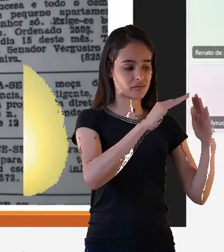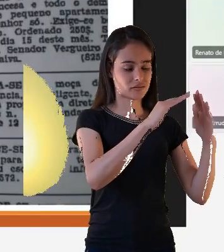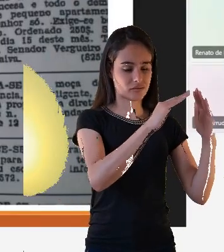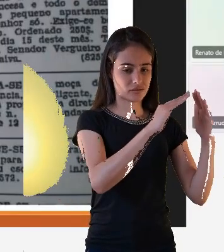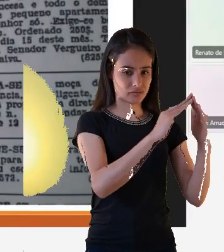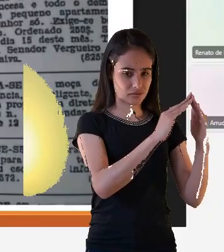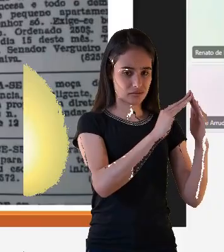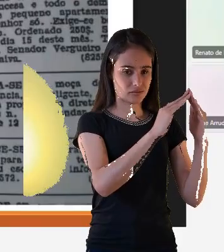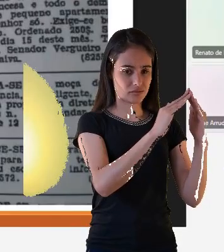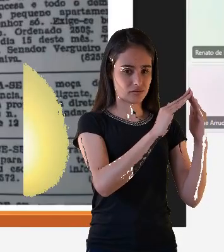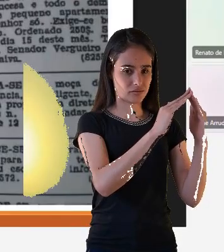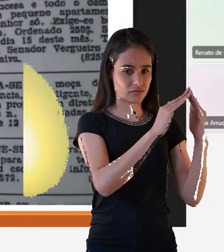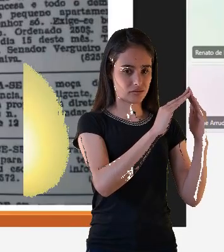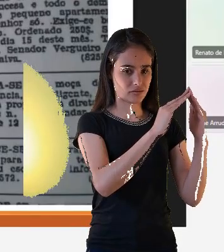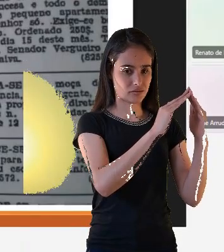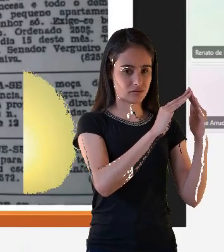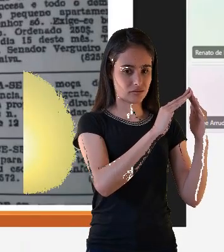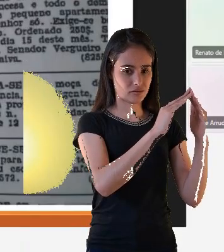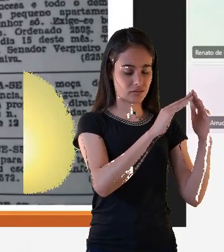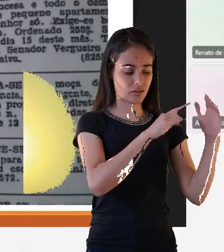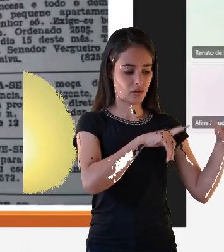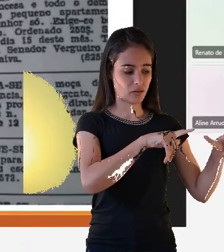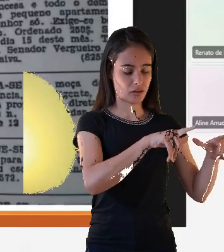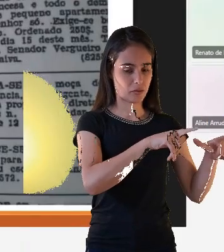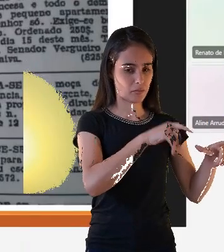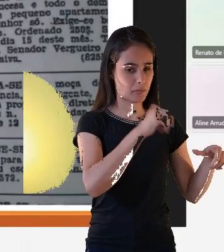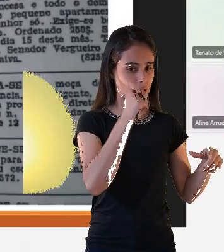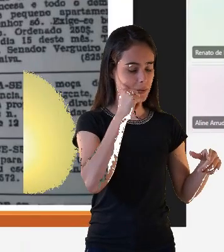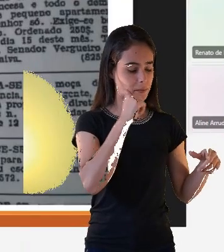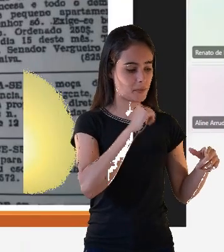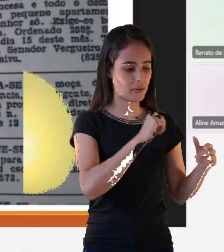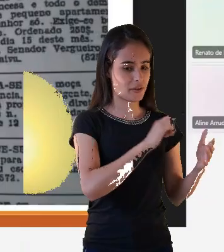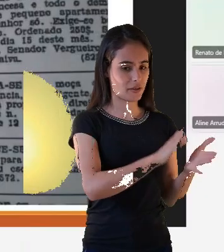denúncia, né, abriram um boletim de ocorrência